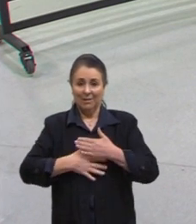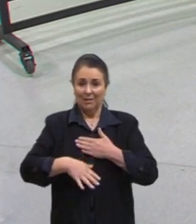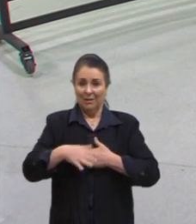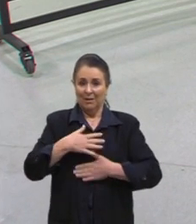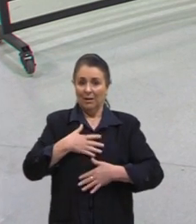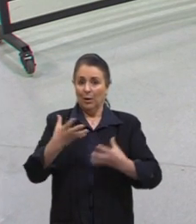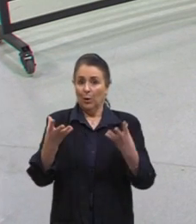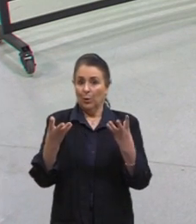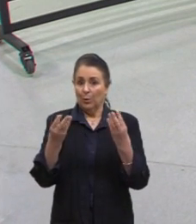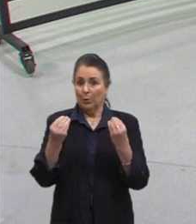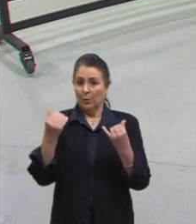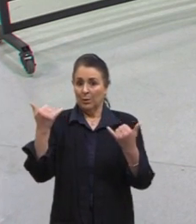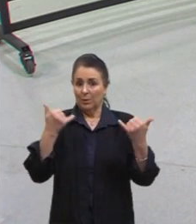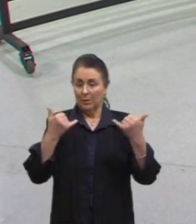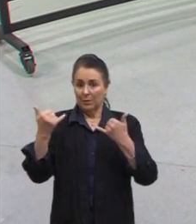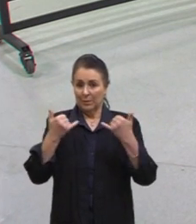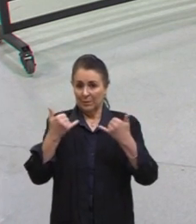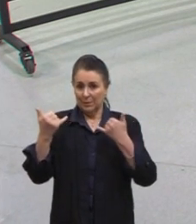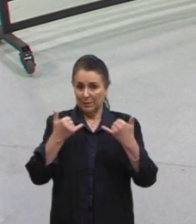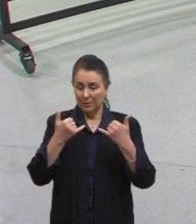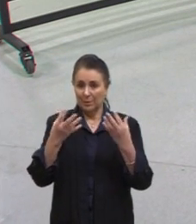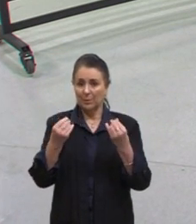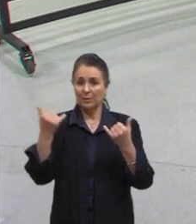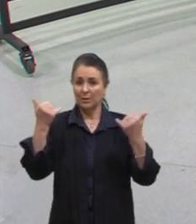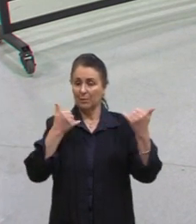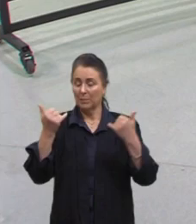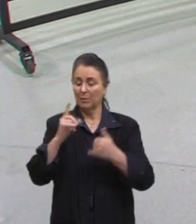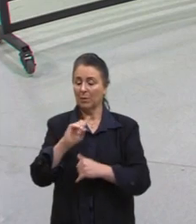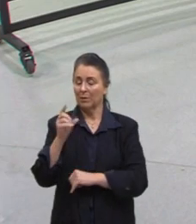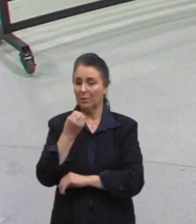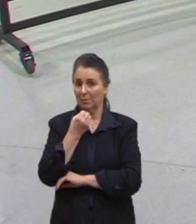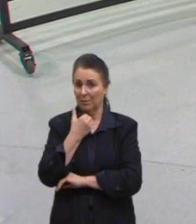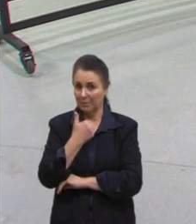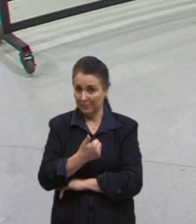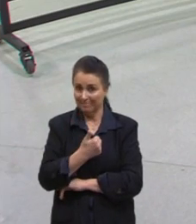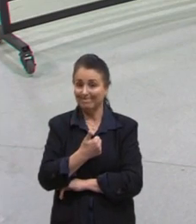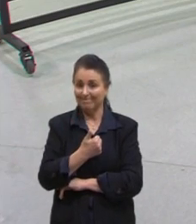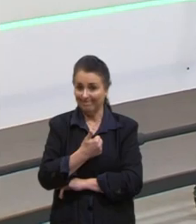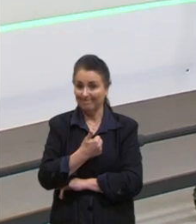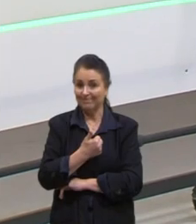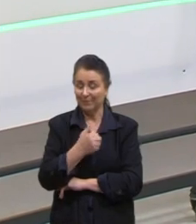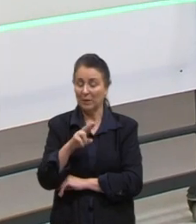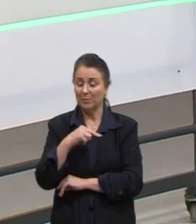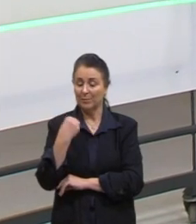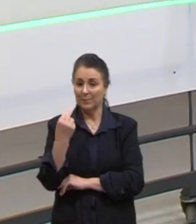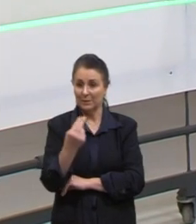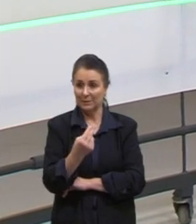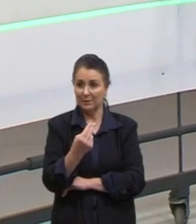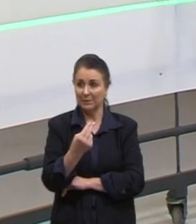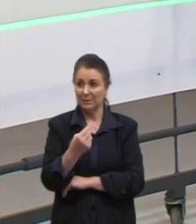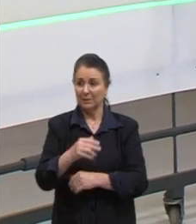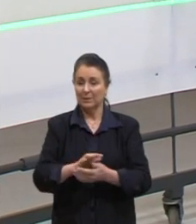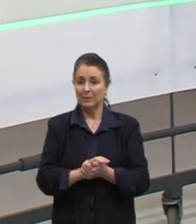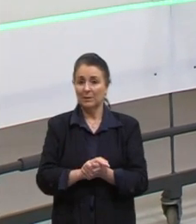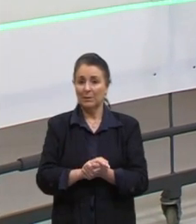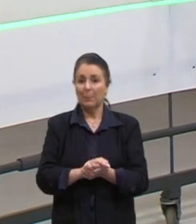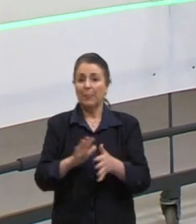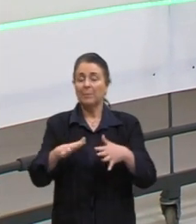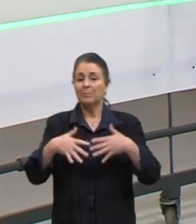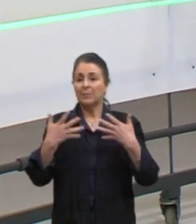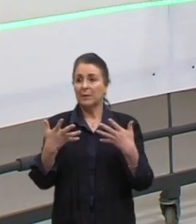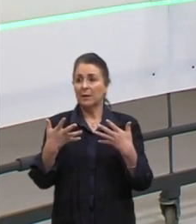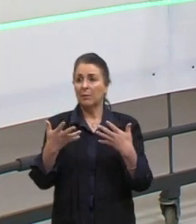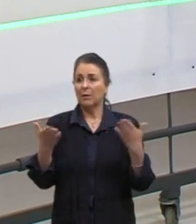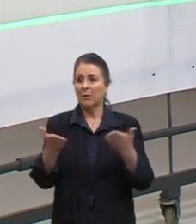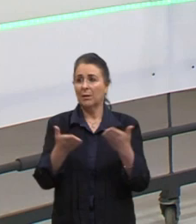tanta informação infelizmente informação não tão informações não tão agradáveis né professora Então vamos